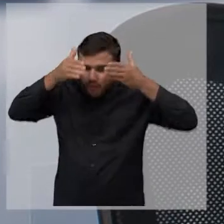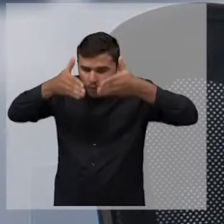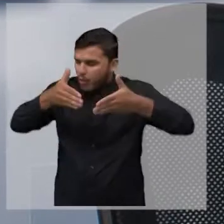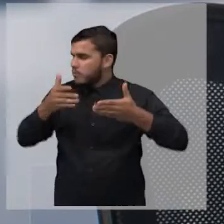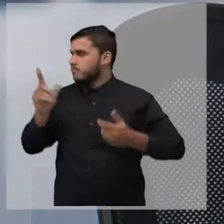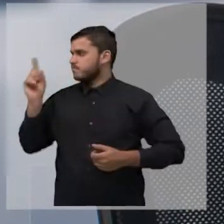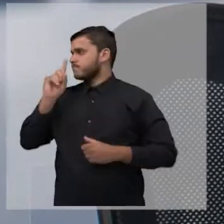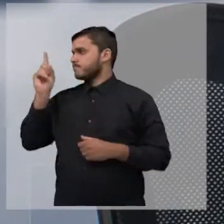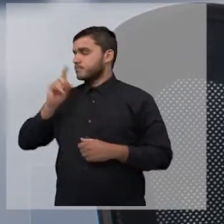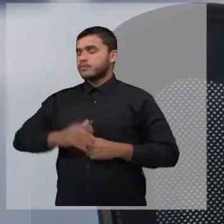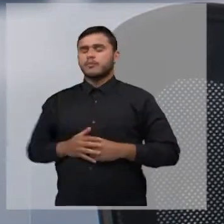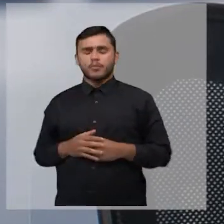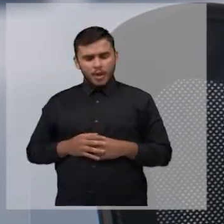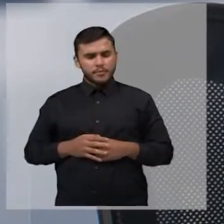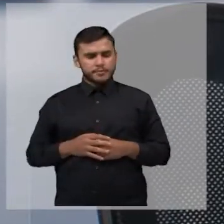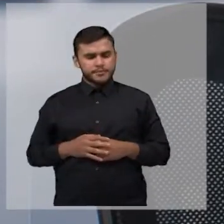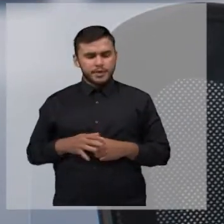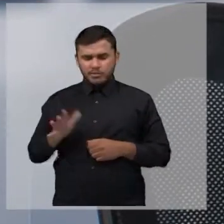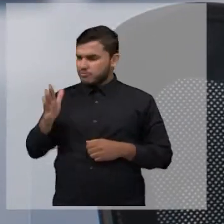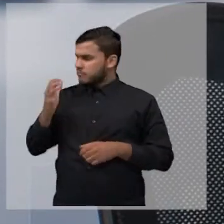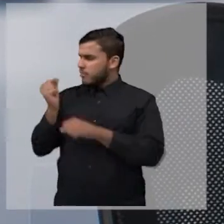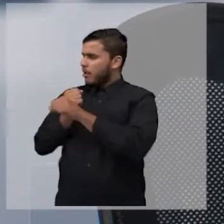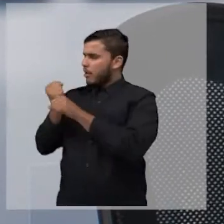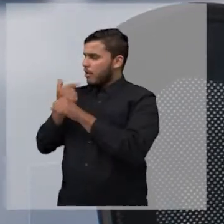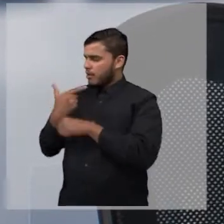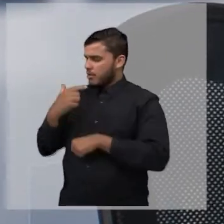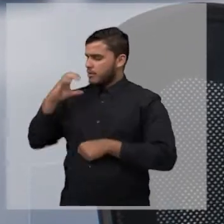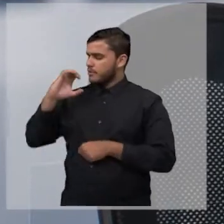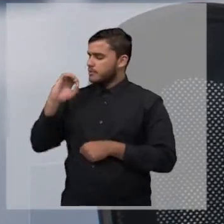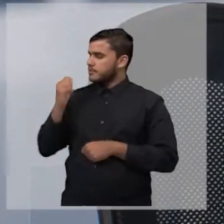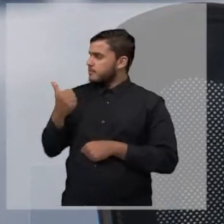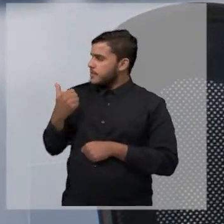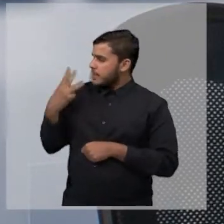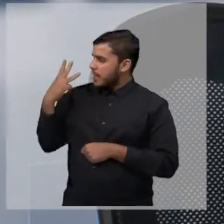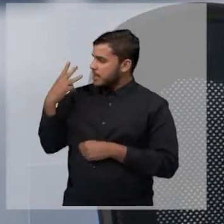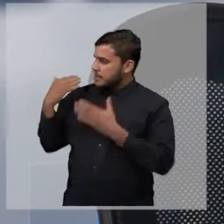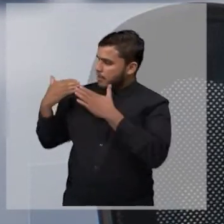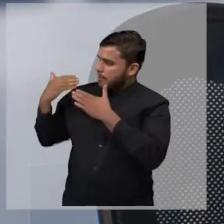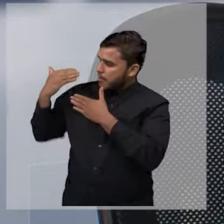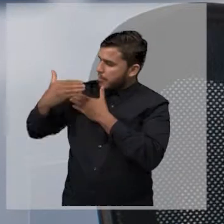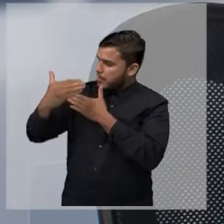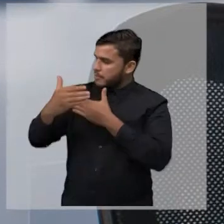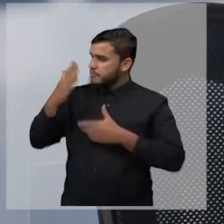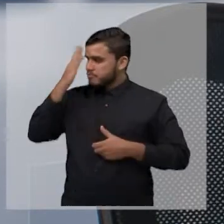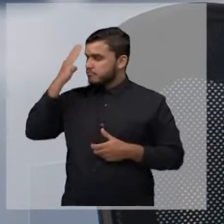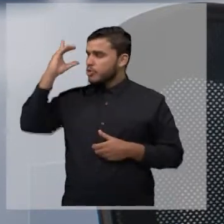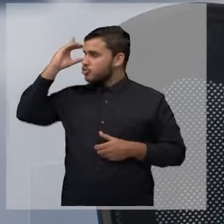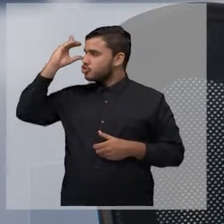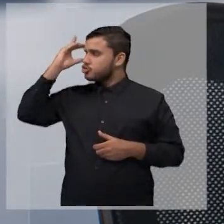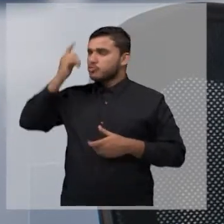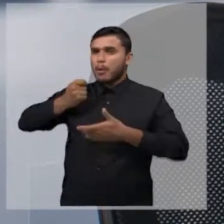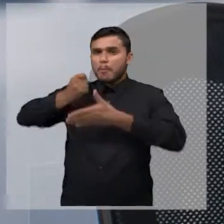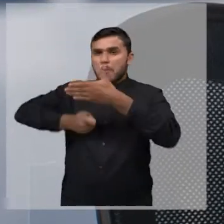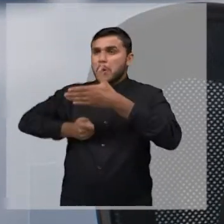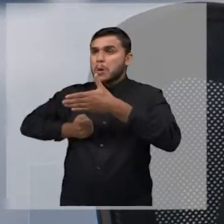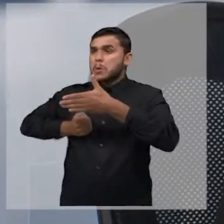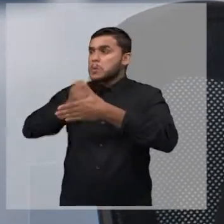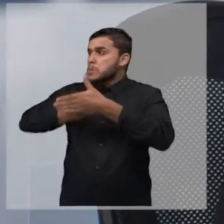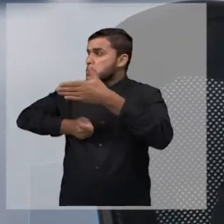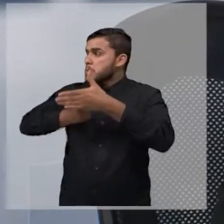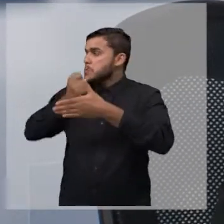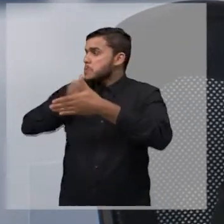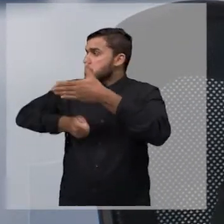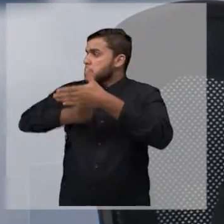de 2013 para cá, pegando 2016, quando eles defenderam a permanência de Dilma Rousseff, eles ficaram